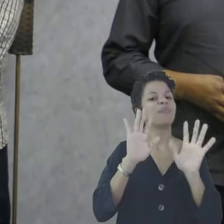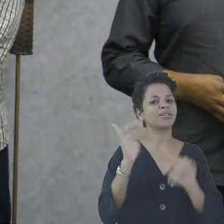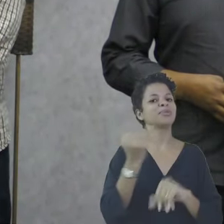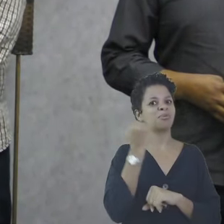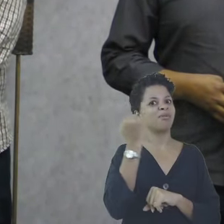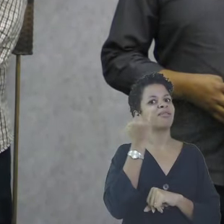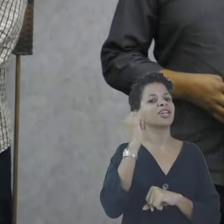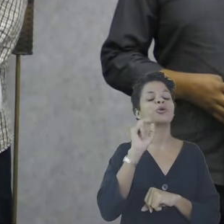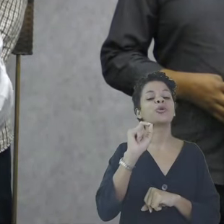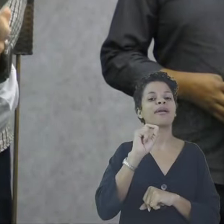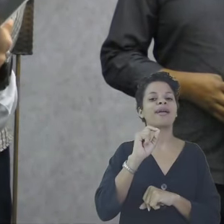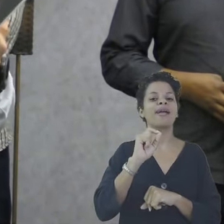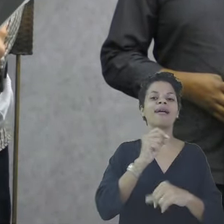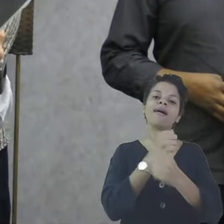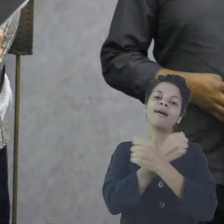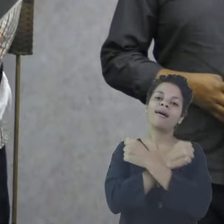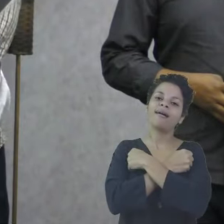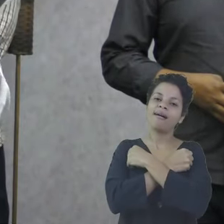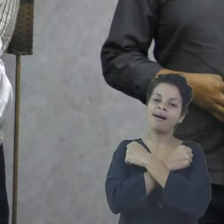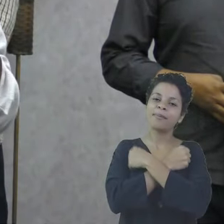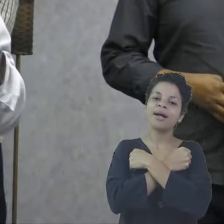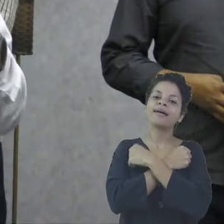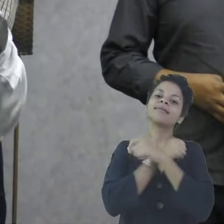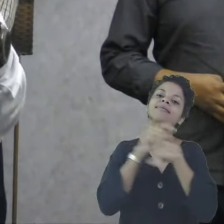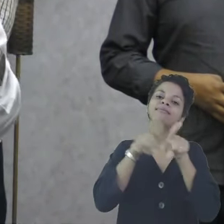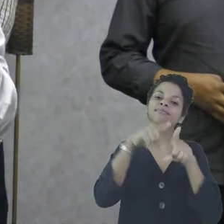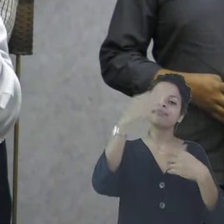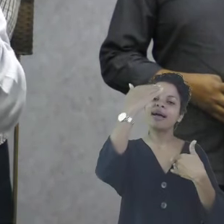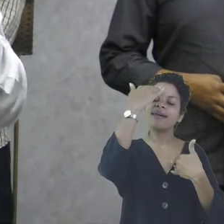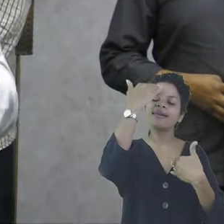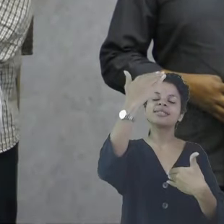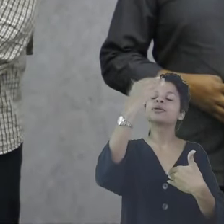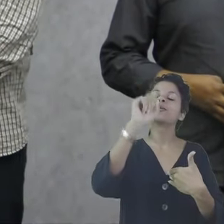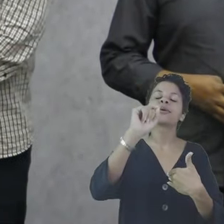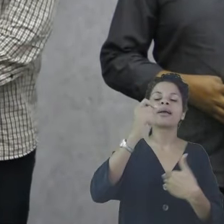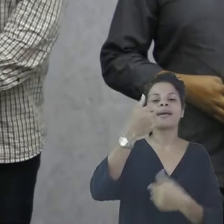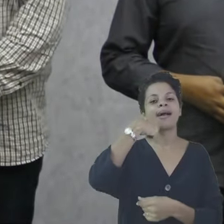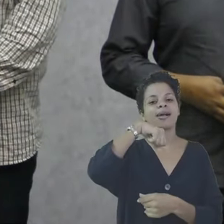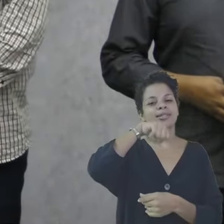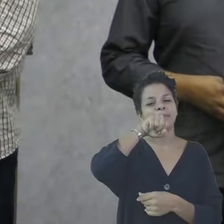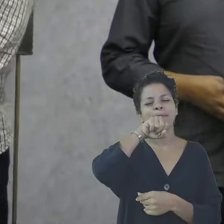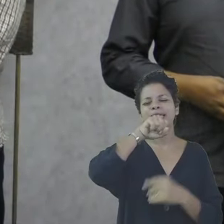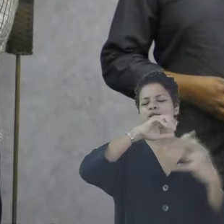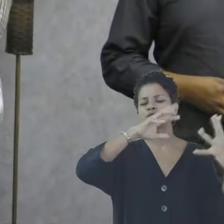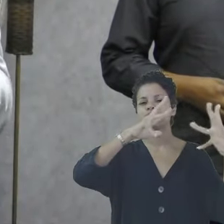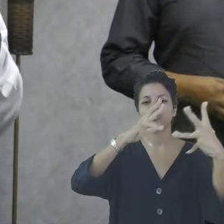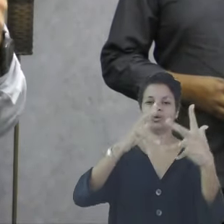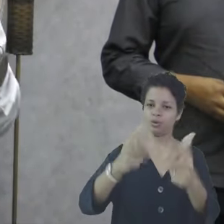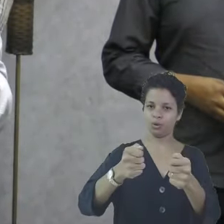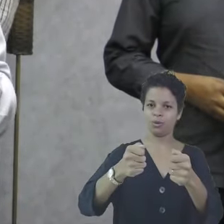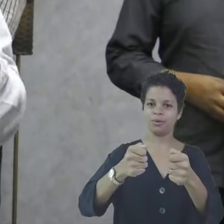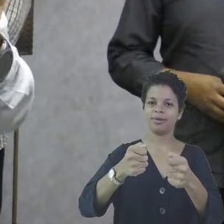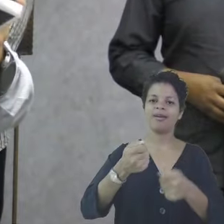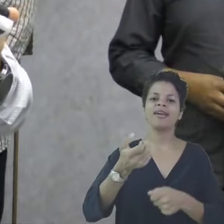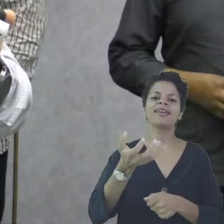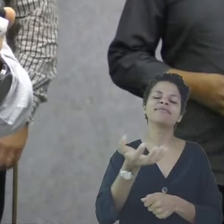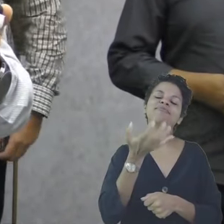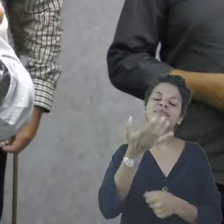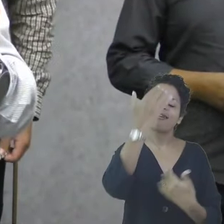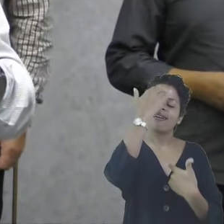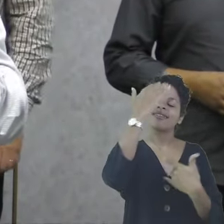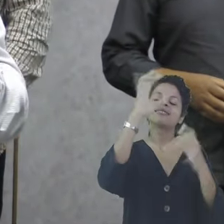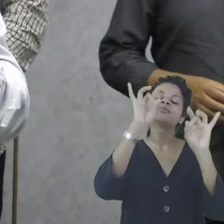importante, o nosso abraço e o nosso agradecimento para todas as mães Eu queria, em nome de todos, agradecer a minha